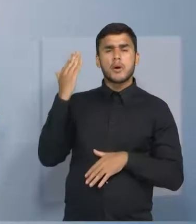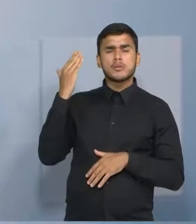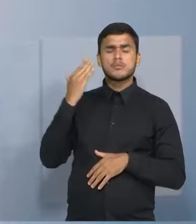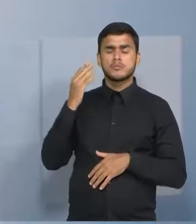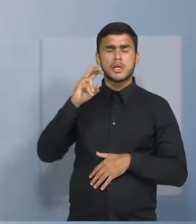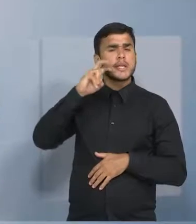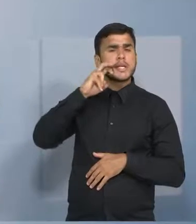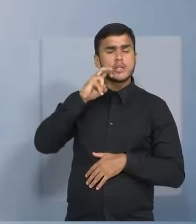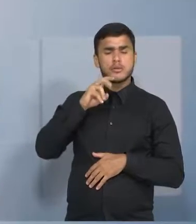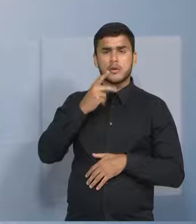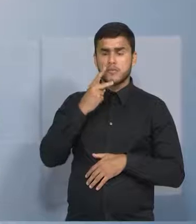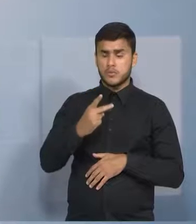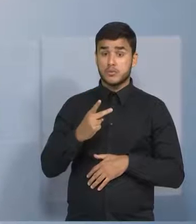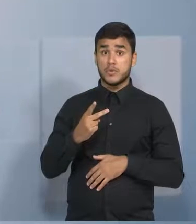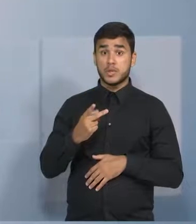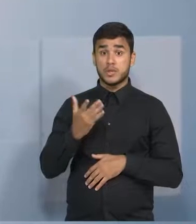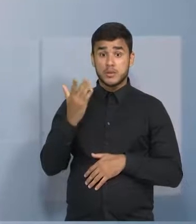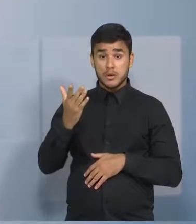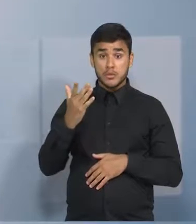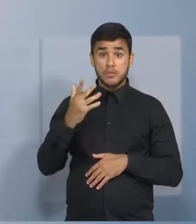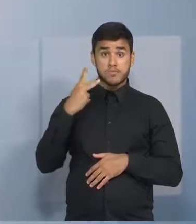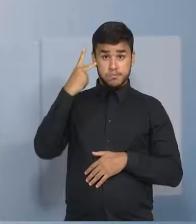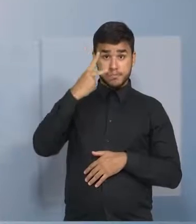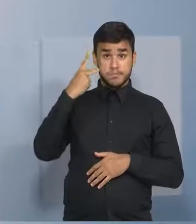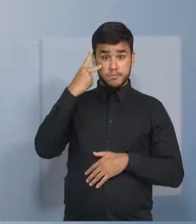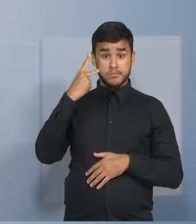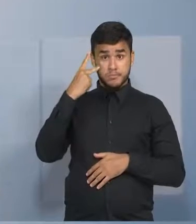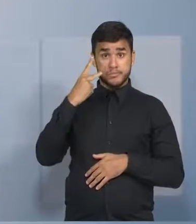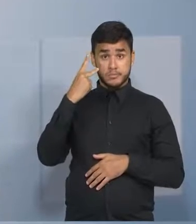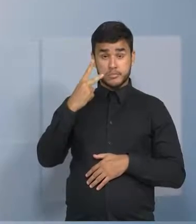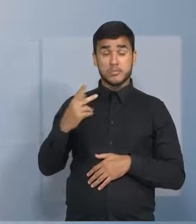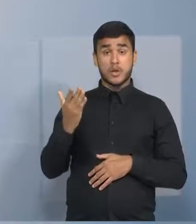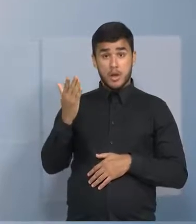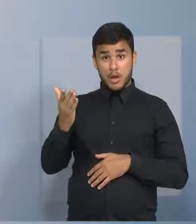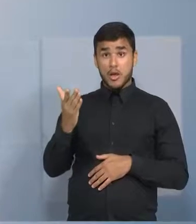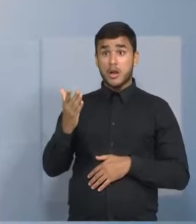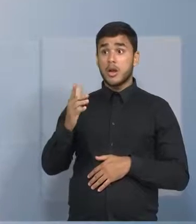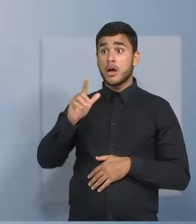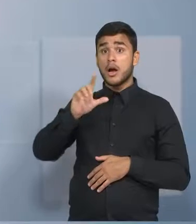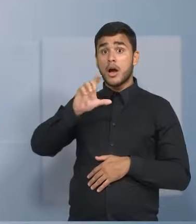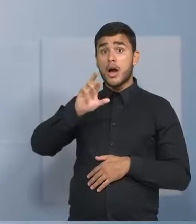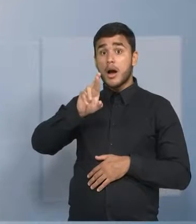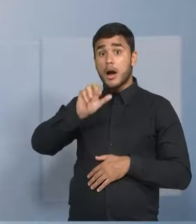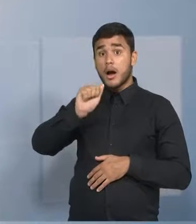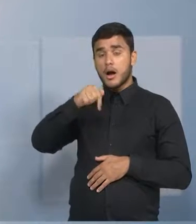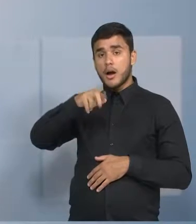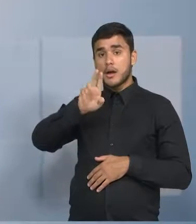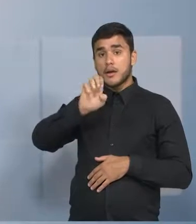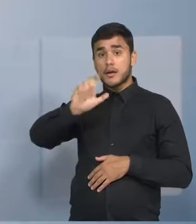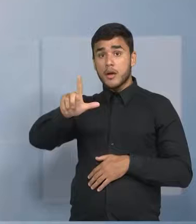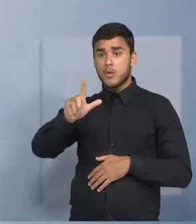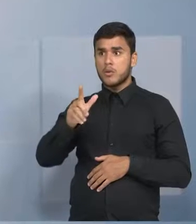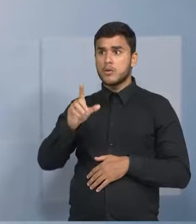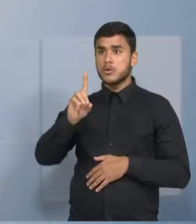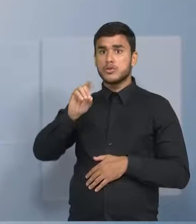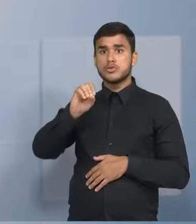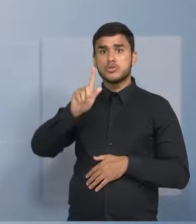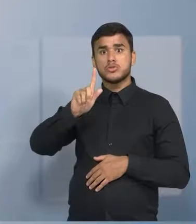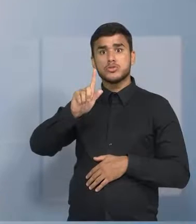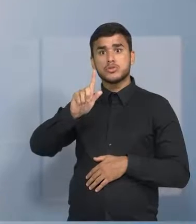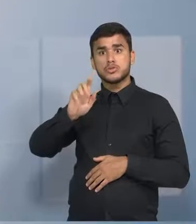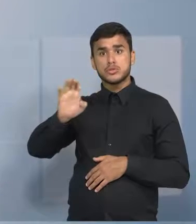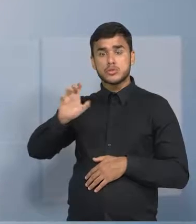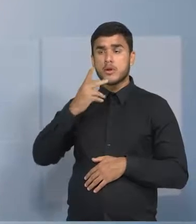na abertura dos trabalhos, a Procuradora-Geral Raquel Dodge disse que a segunda instância é algo benéfico que